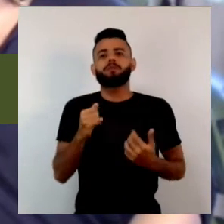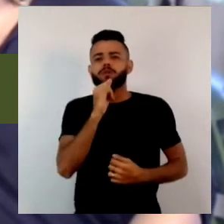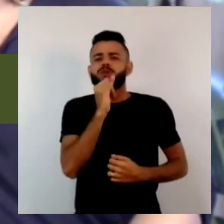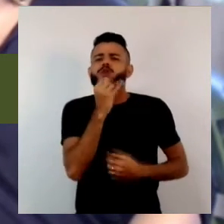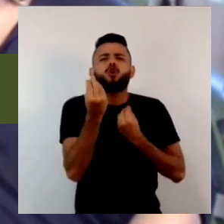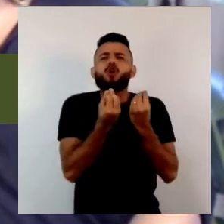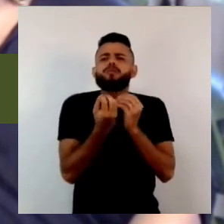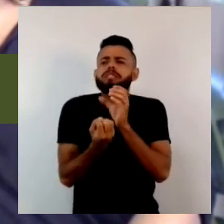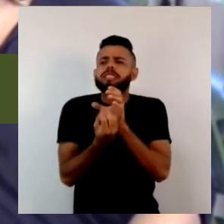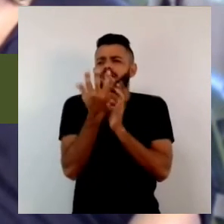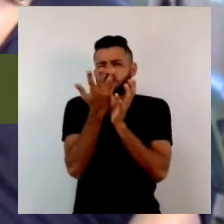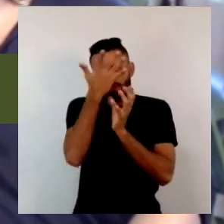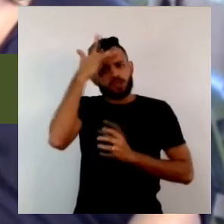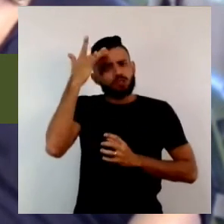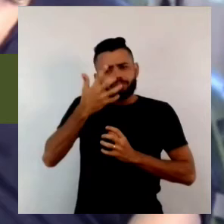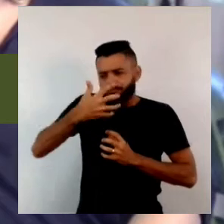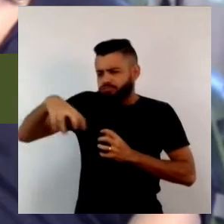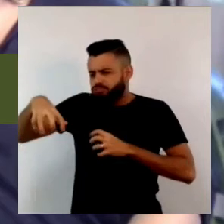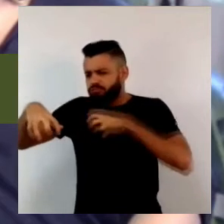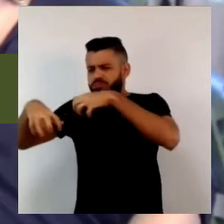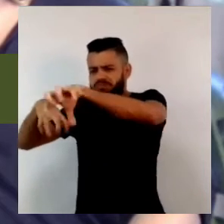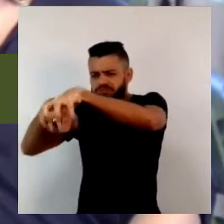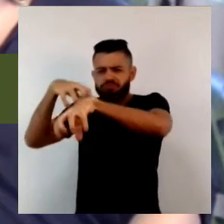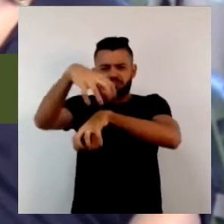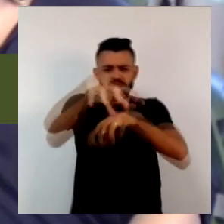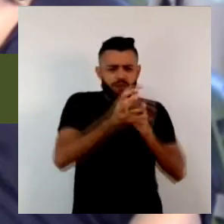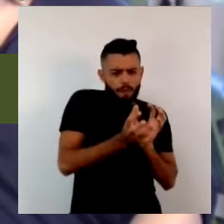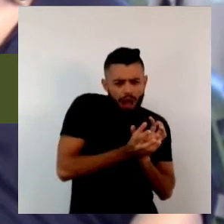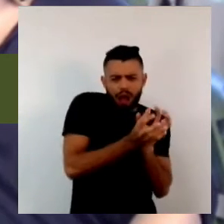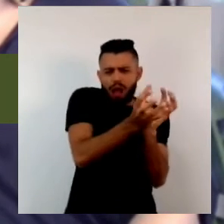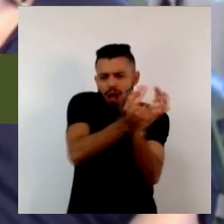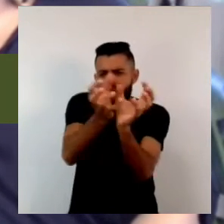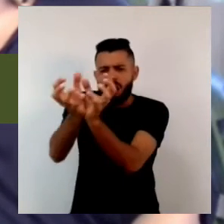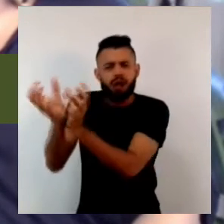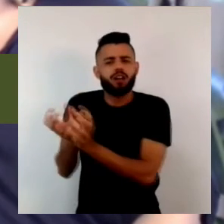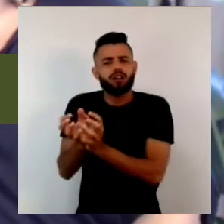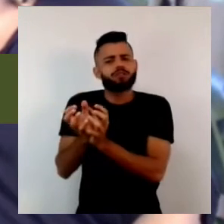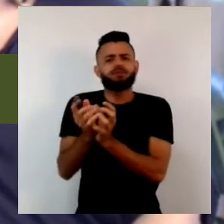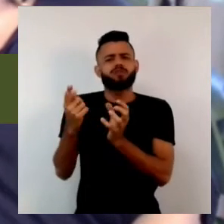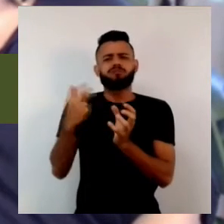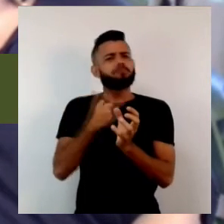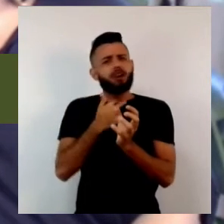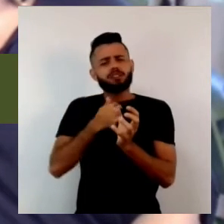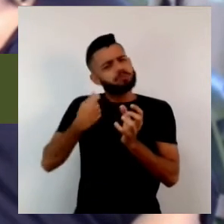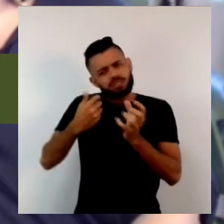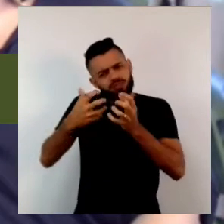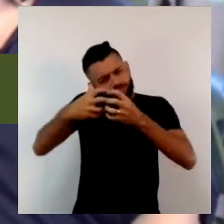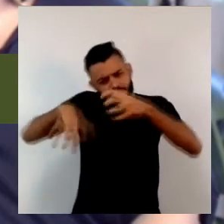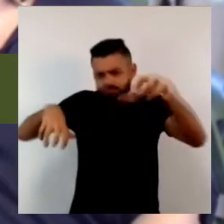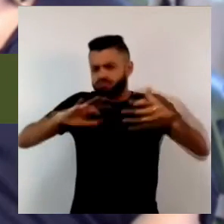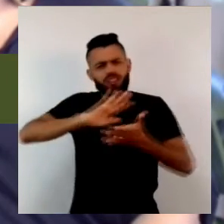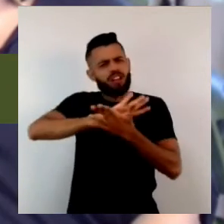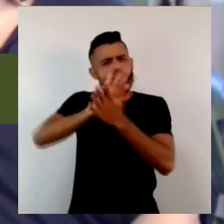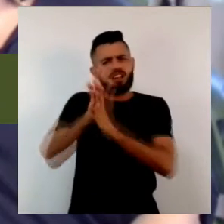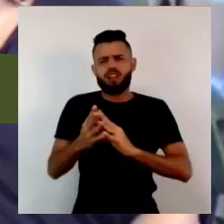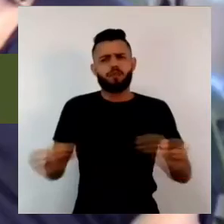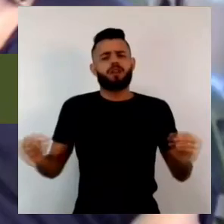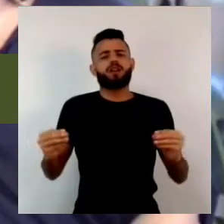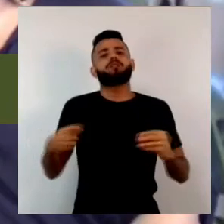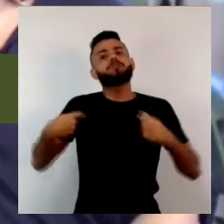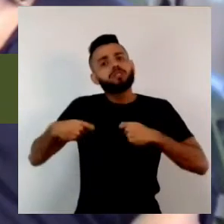podem também quebrar essas bolhas, se informar cada vez mais com meios de comunicação que são